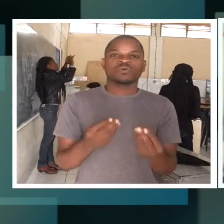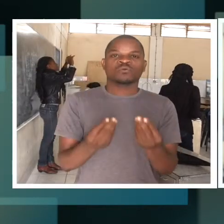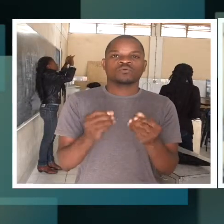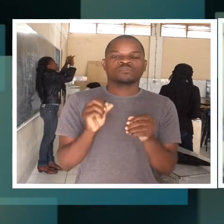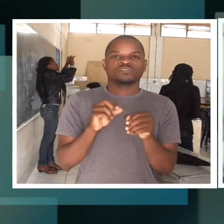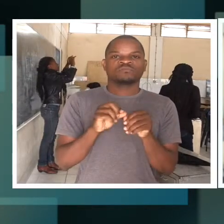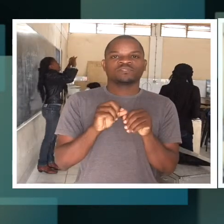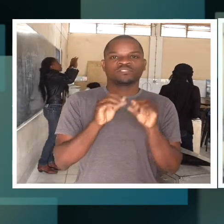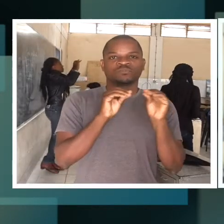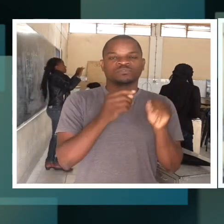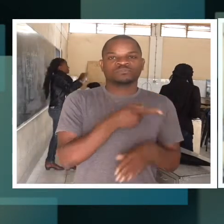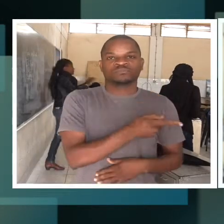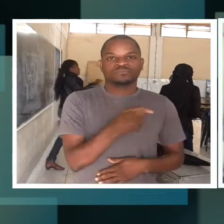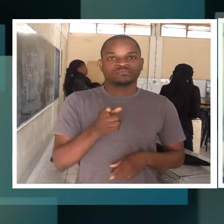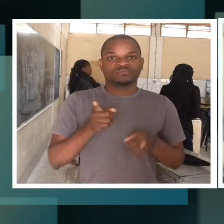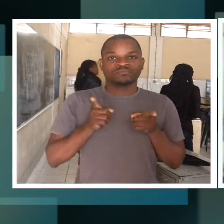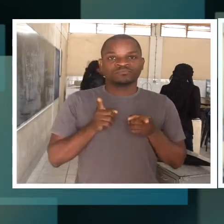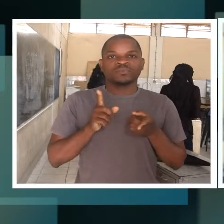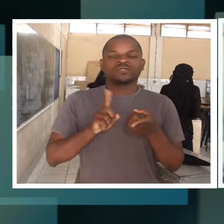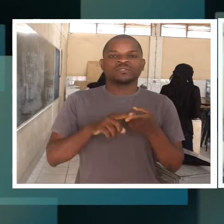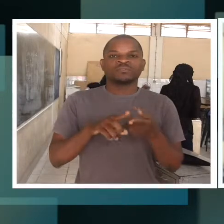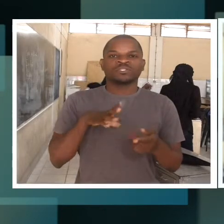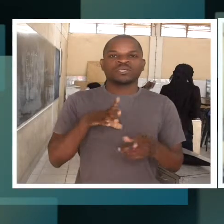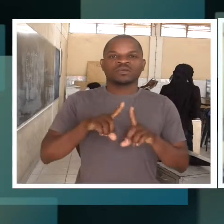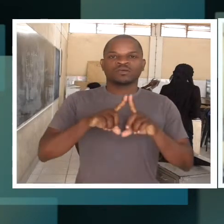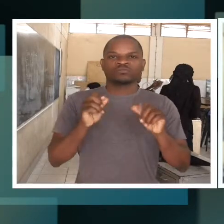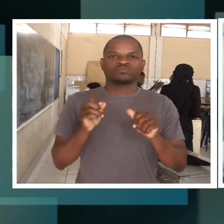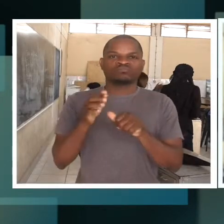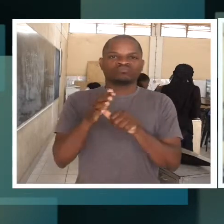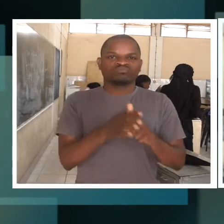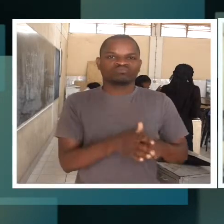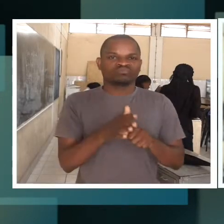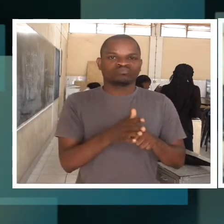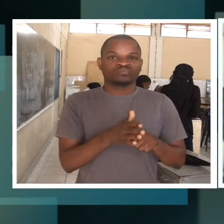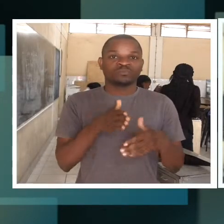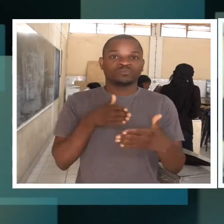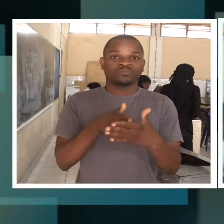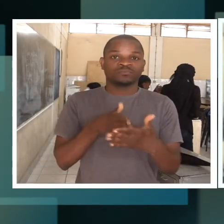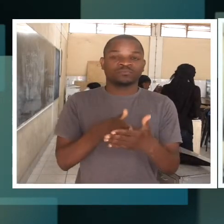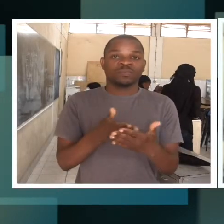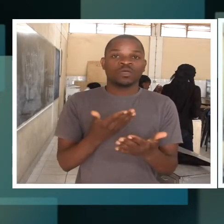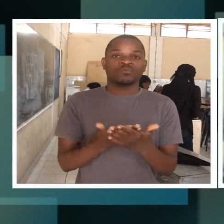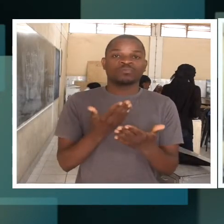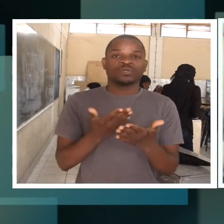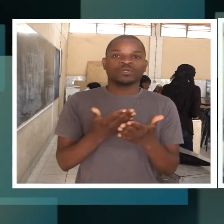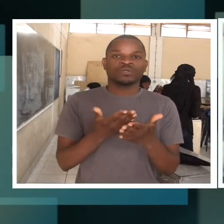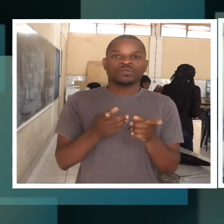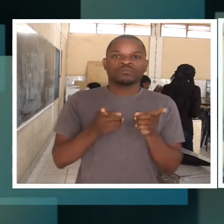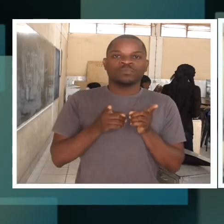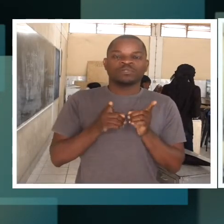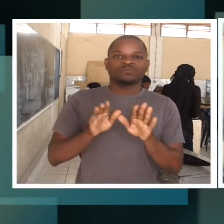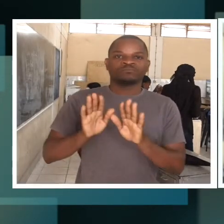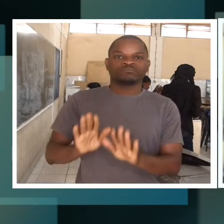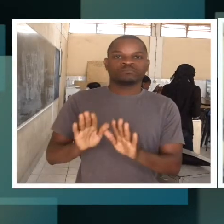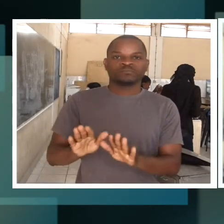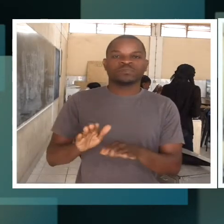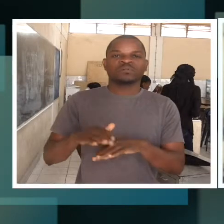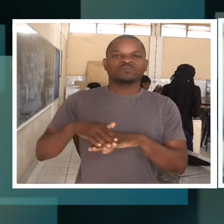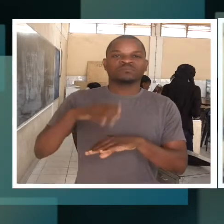educação? Como é feito o exercício de educação para a rapariga? E também a restrição, porque é muito a ver com a